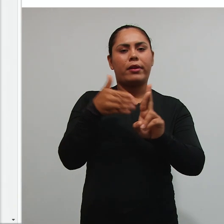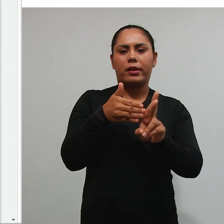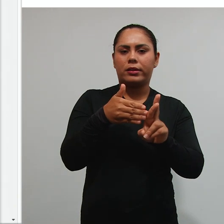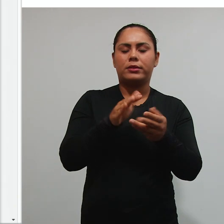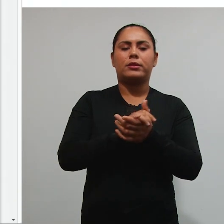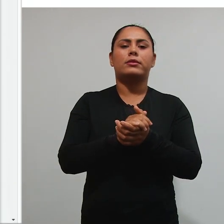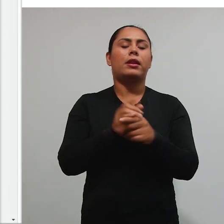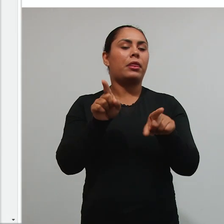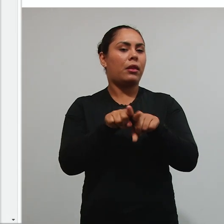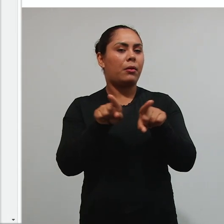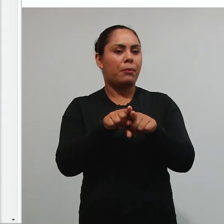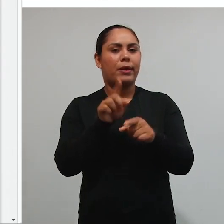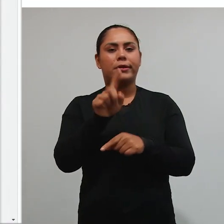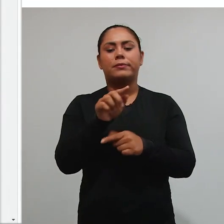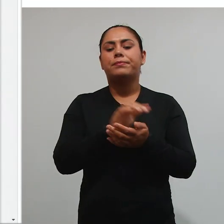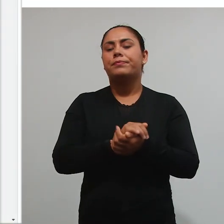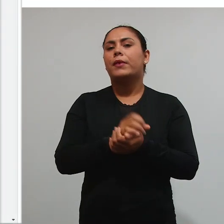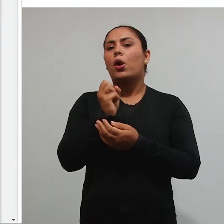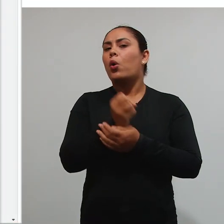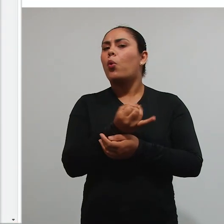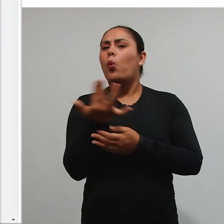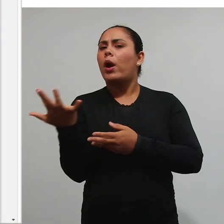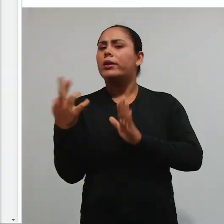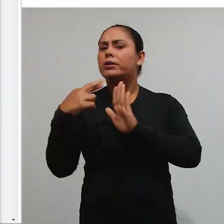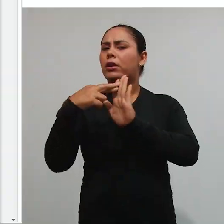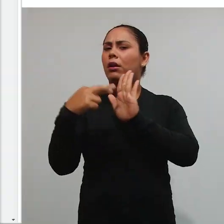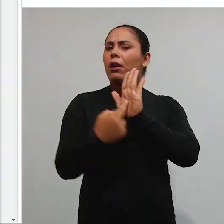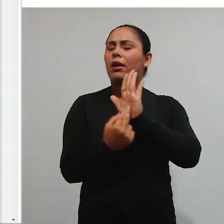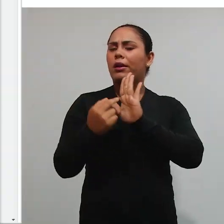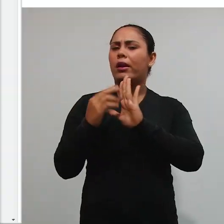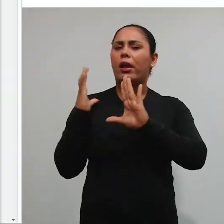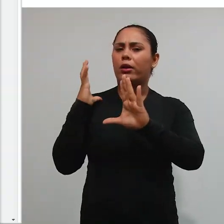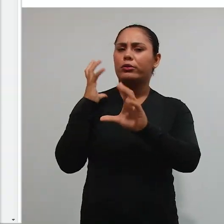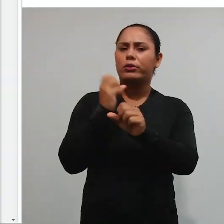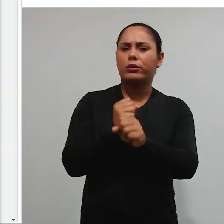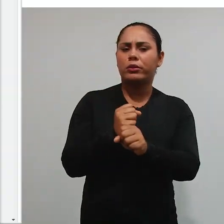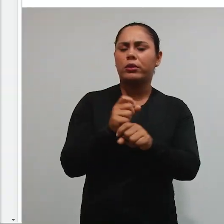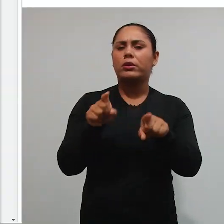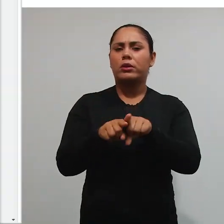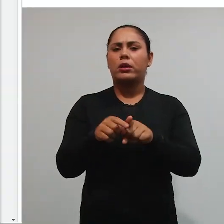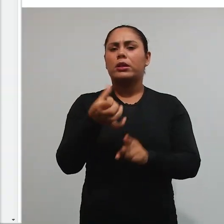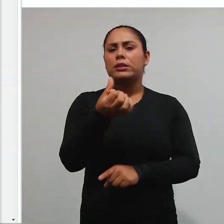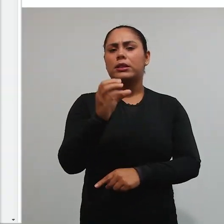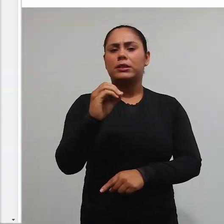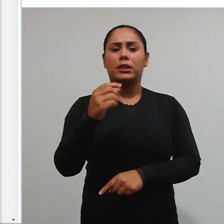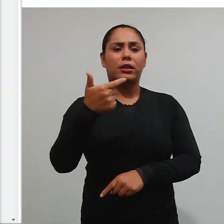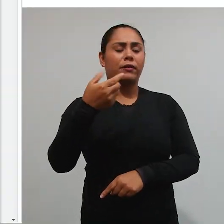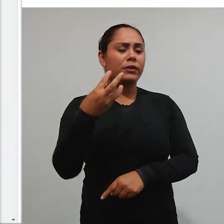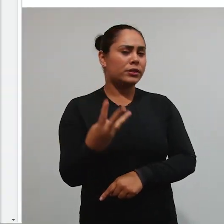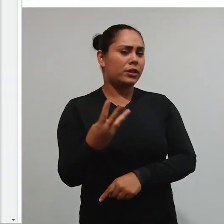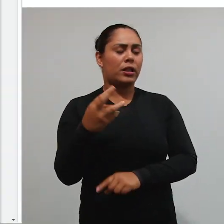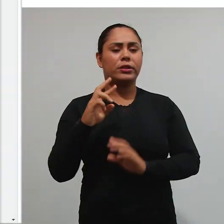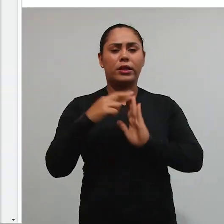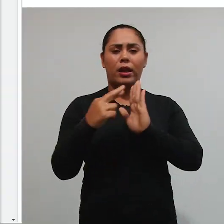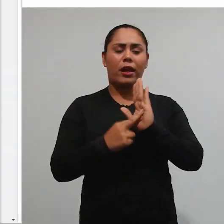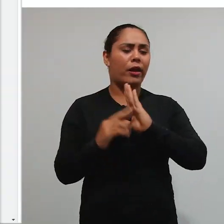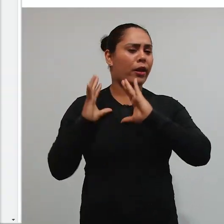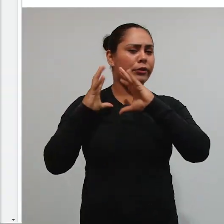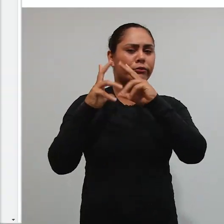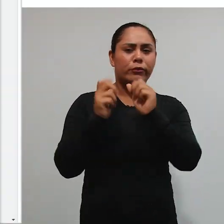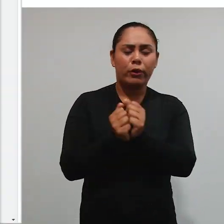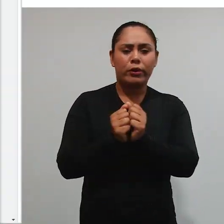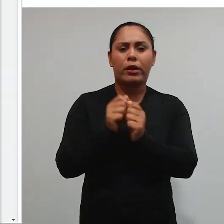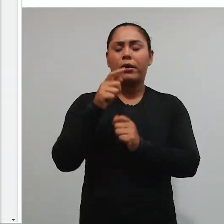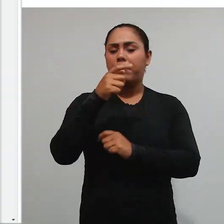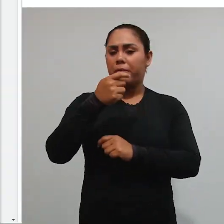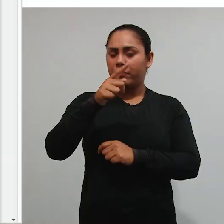comum, tá? Quais são as regras gerais? De acordo com a 6023, as regras gerais